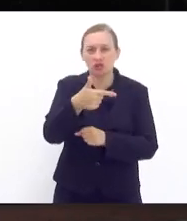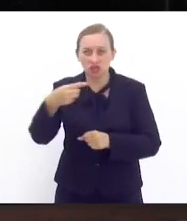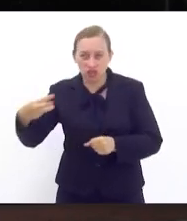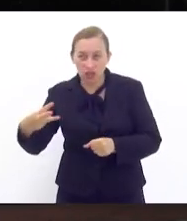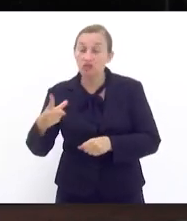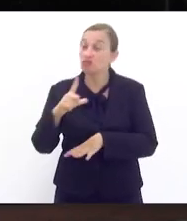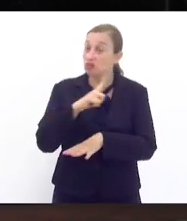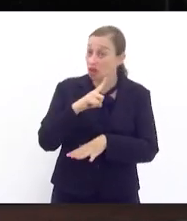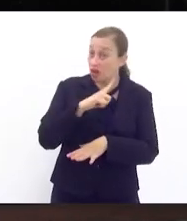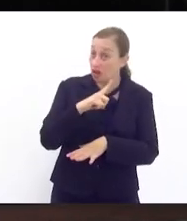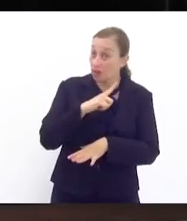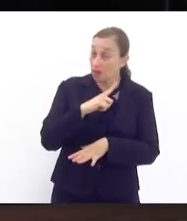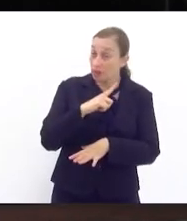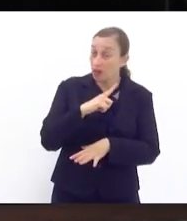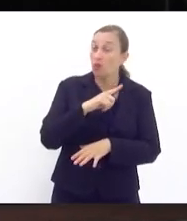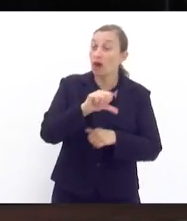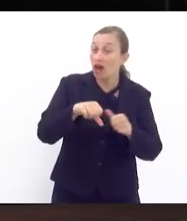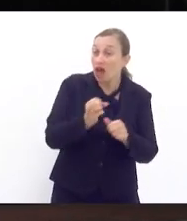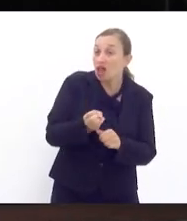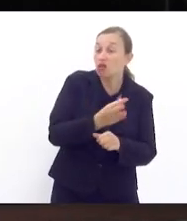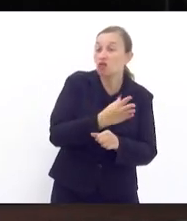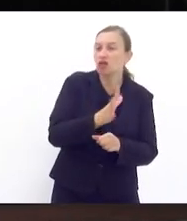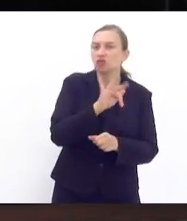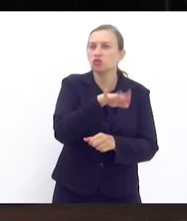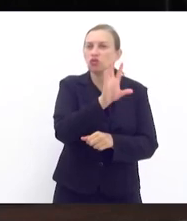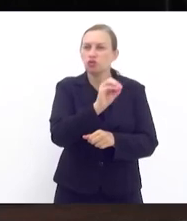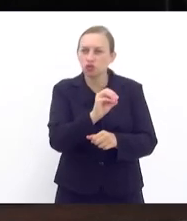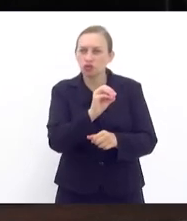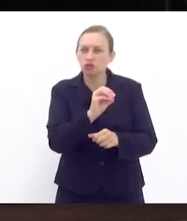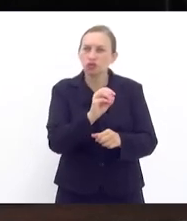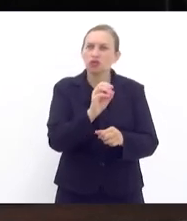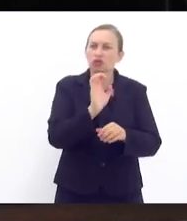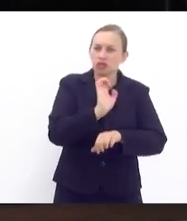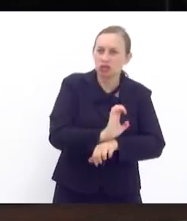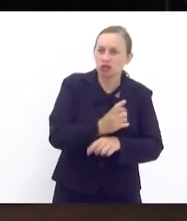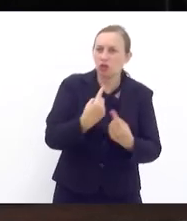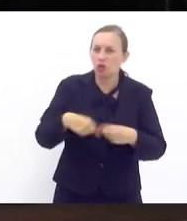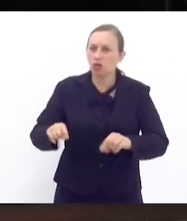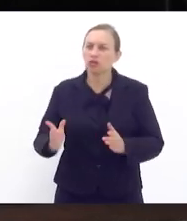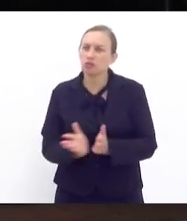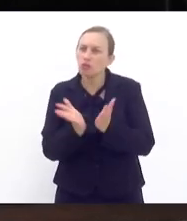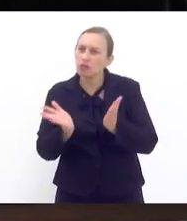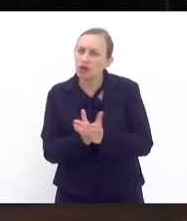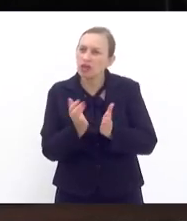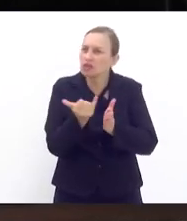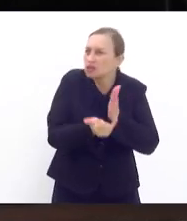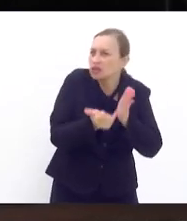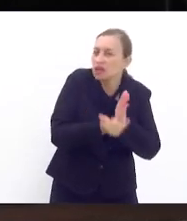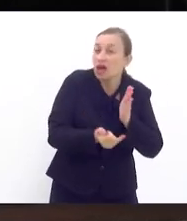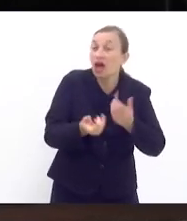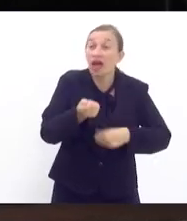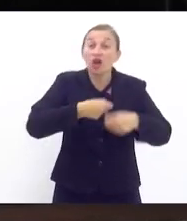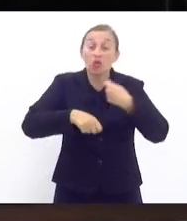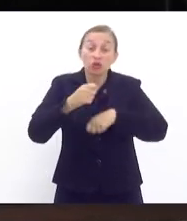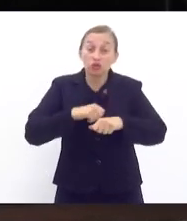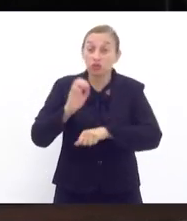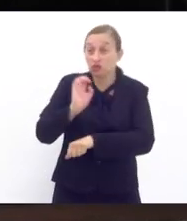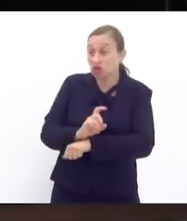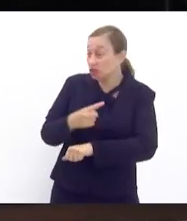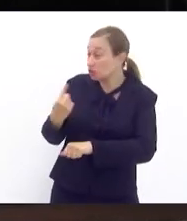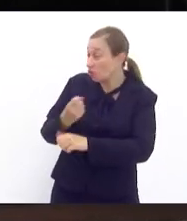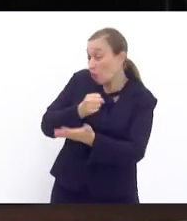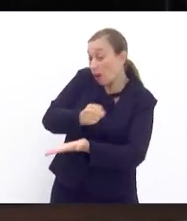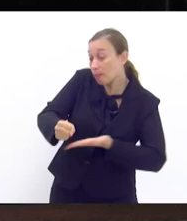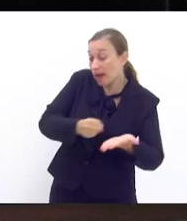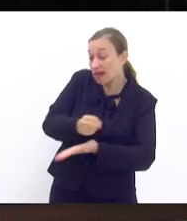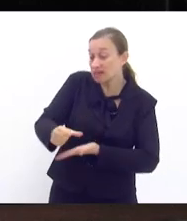gente tenha aí também a renovação do Fundo Estadual de Combate à Pobreza. A economia do nosso Estado, ela tem como base,